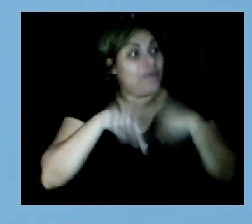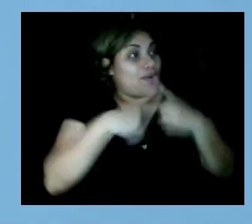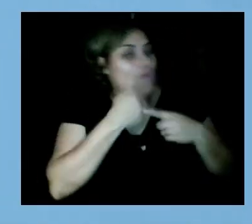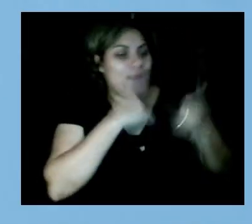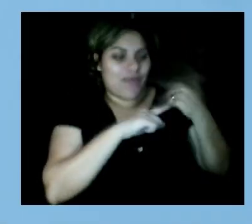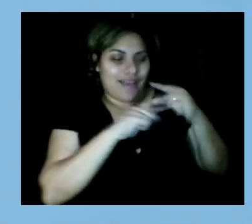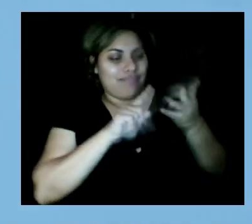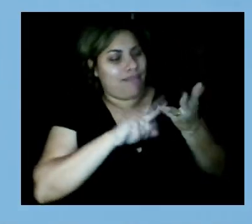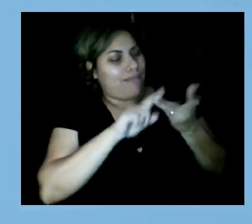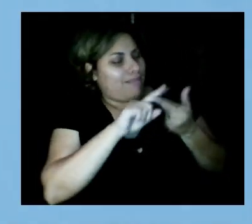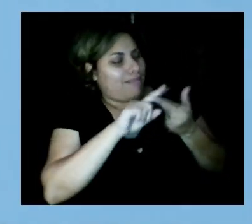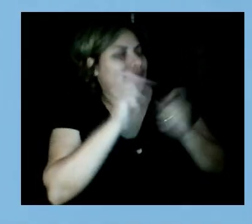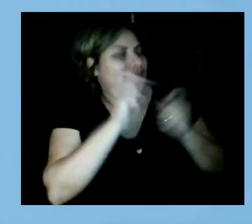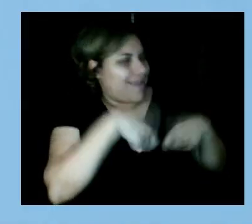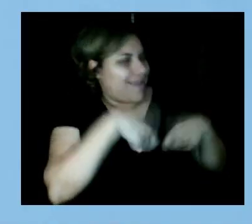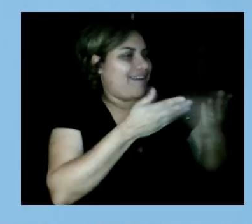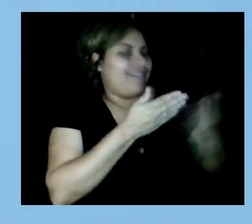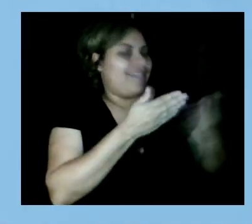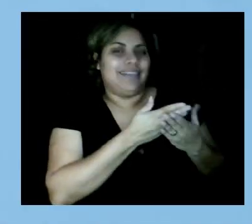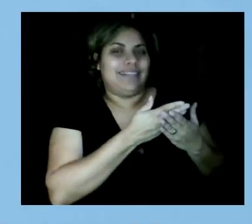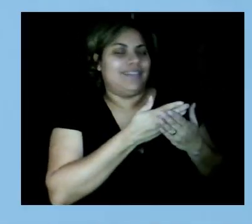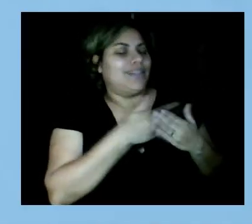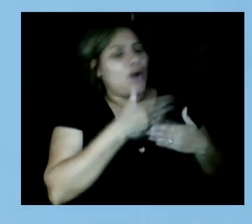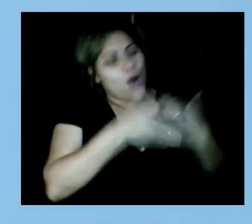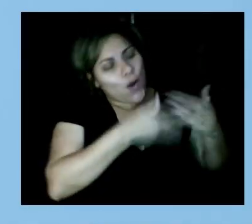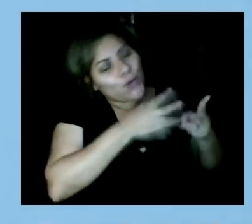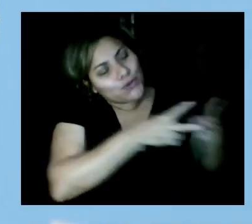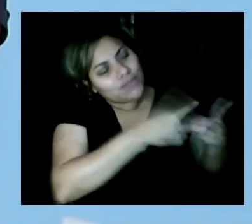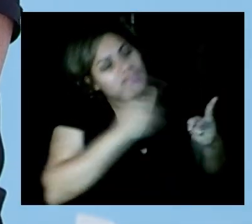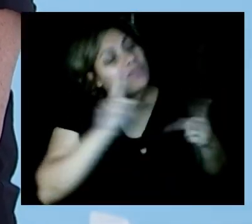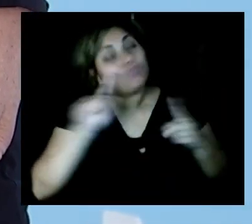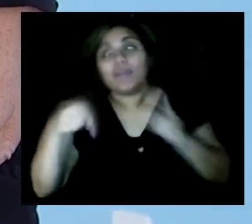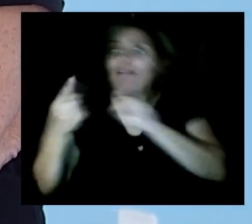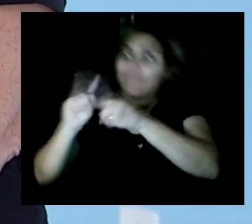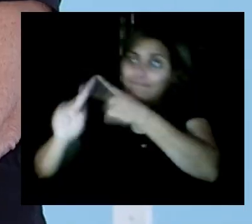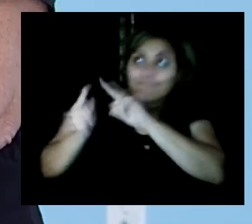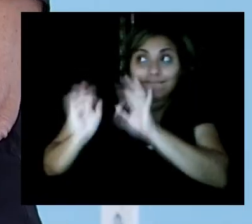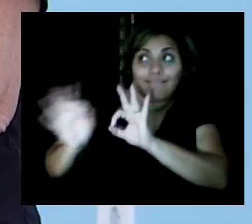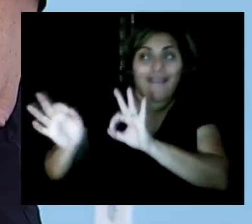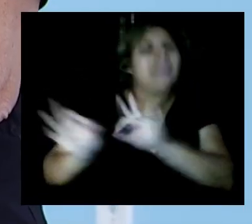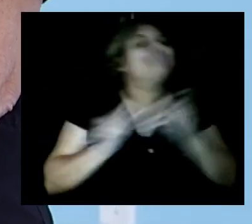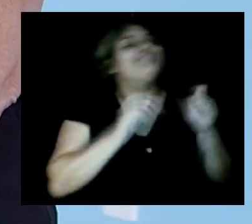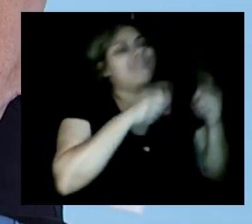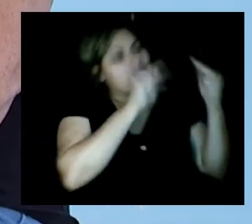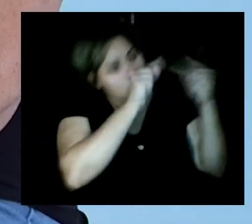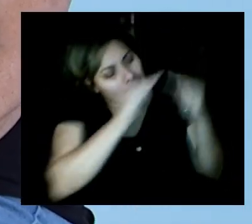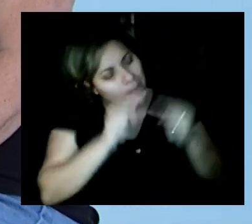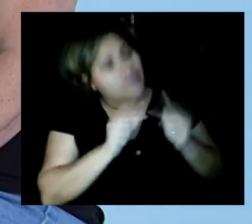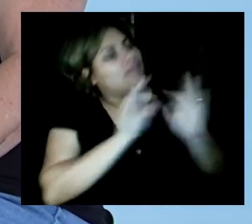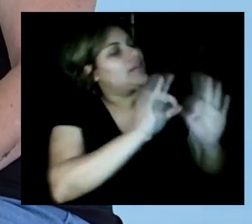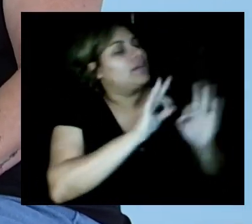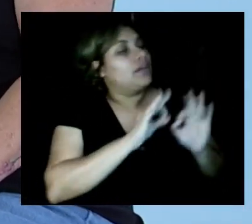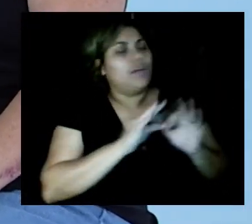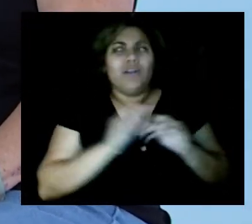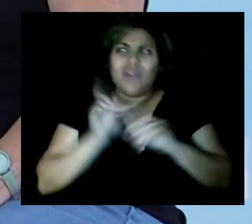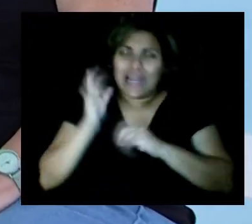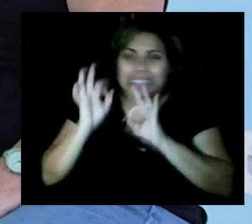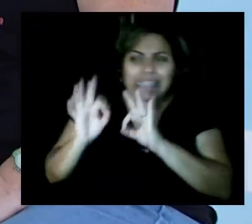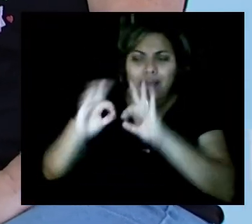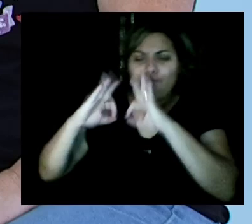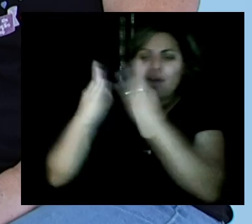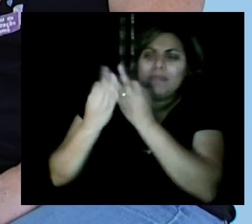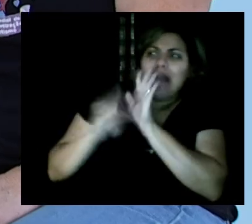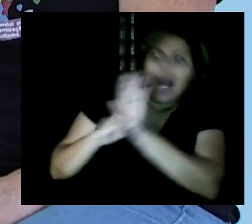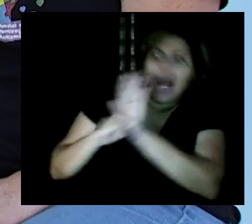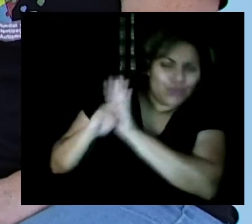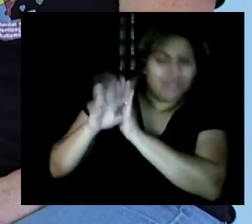E a gente vai levando. Vai caminhando. E com certeza já está qualidade. fazendo a diferença na vida de muitas famílias, A né? gente tenta. É.